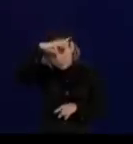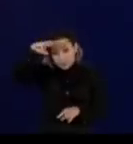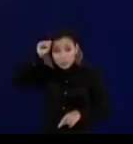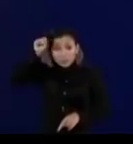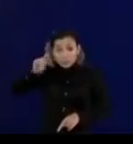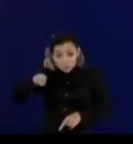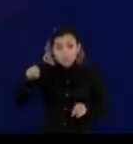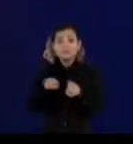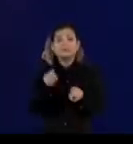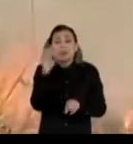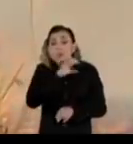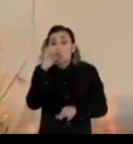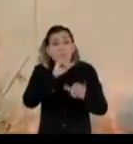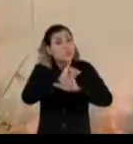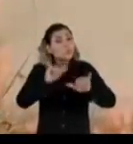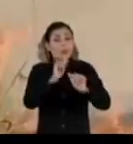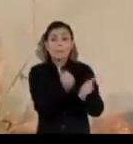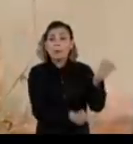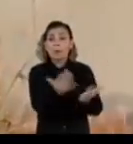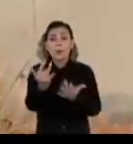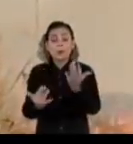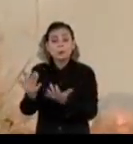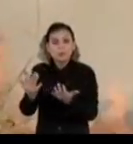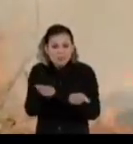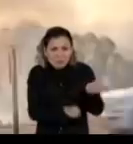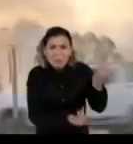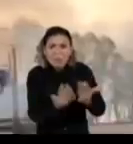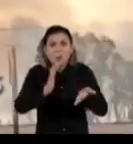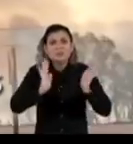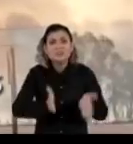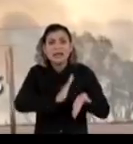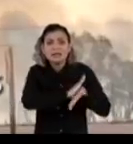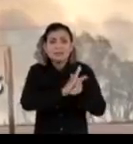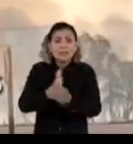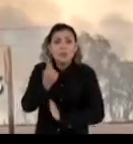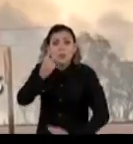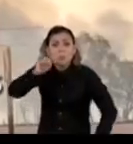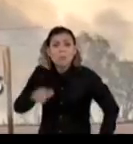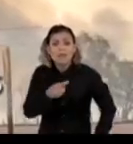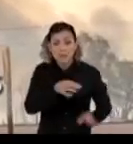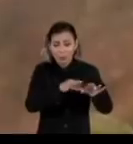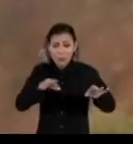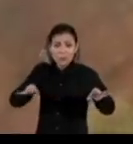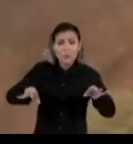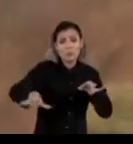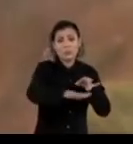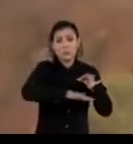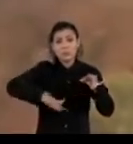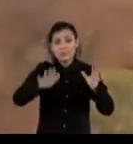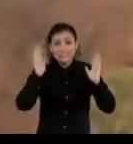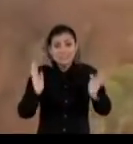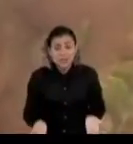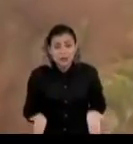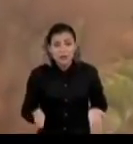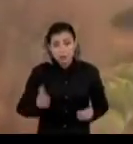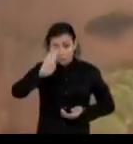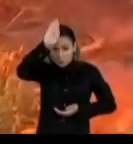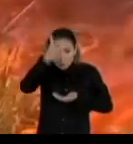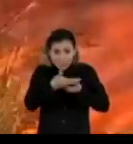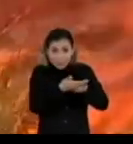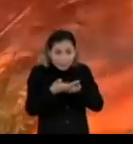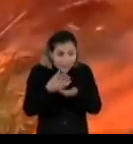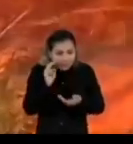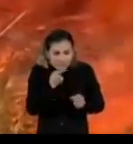decretou situação de emergência. A estimativa é de que o fogo já destruiu mais de 1,5 milhão de hectares. O comando do Corpo de Bombeiros admitiu